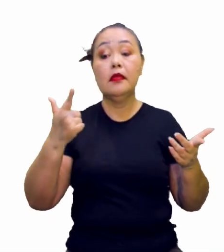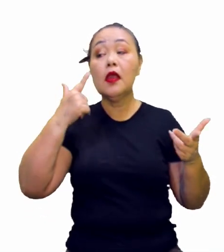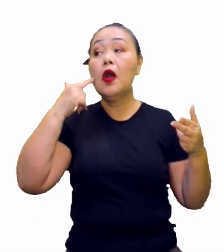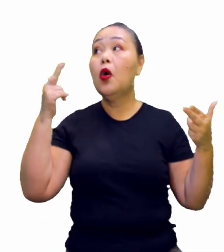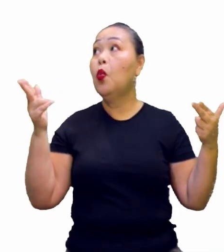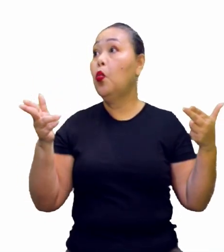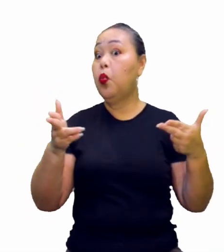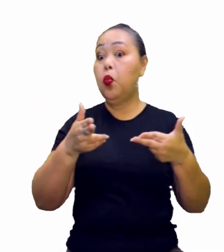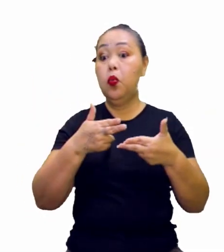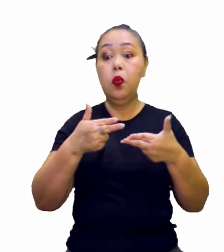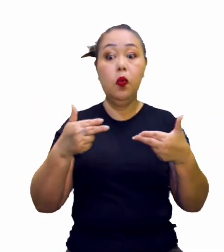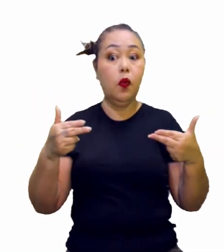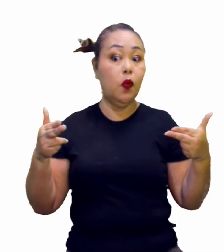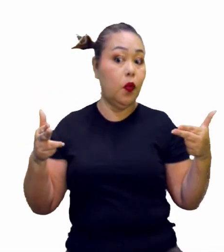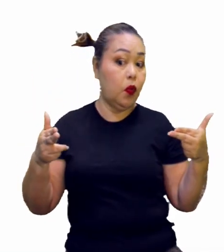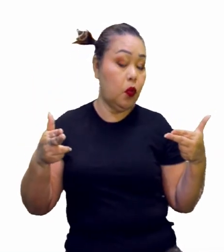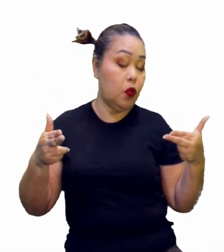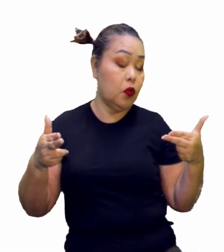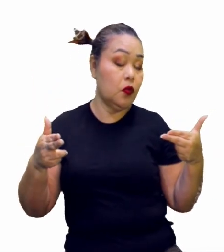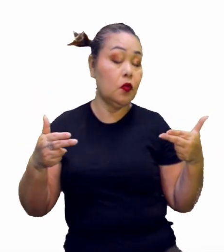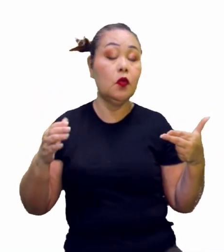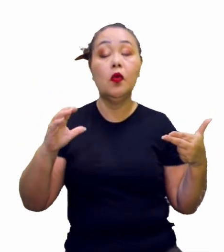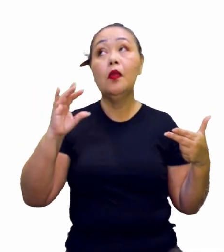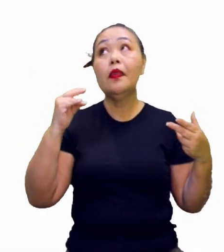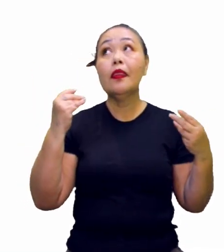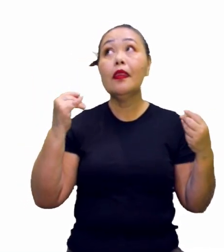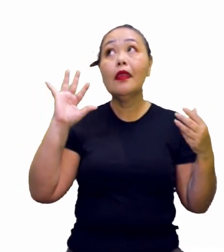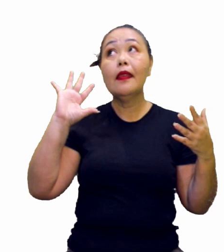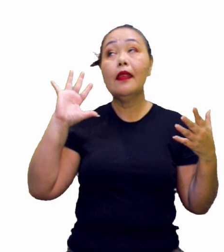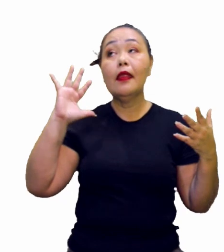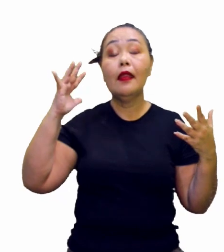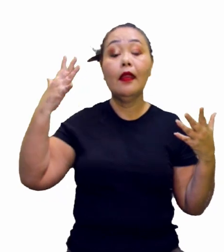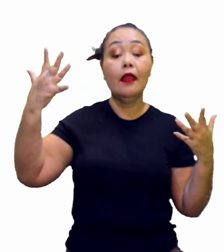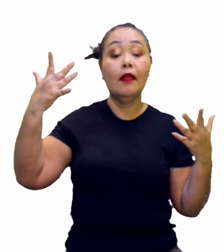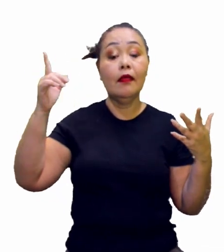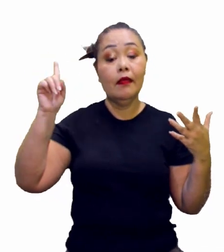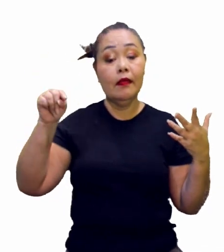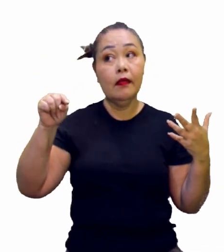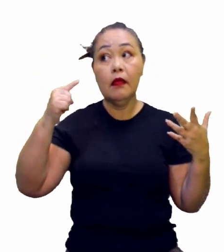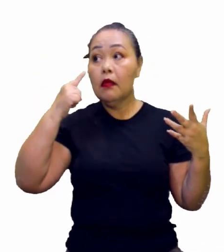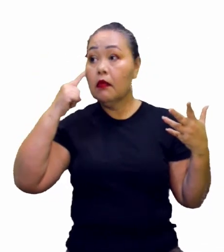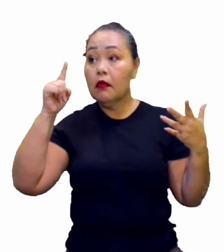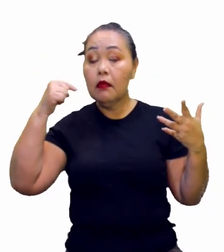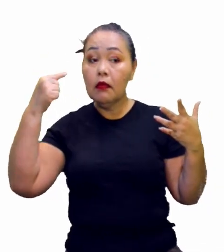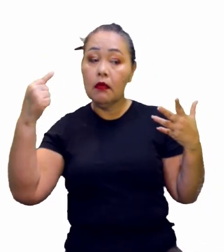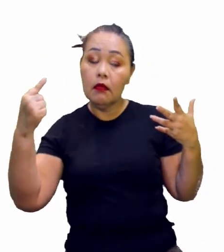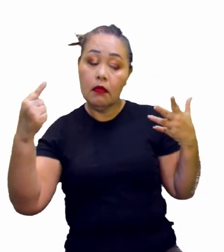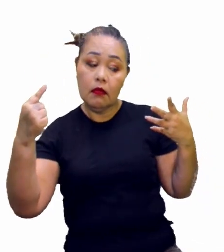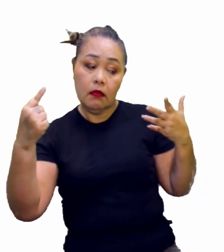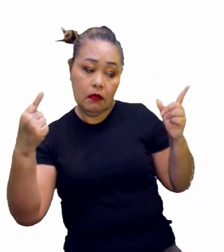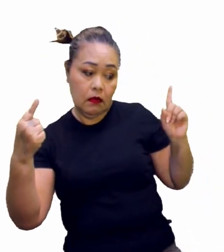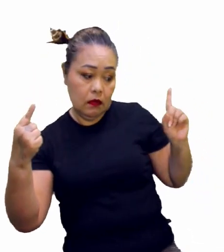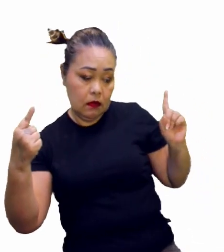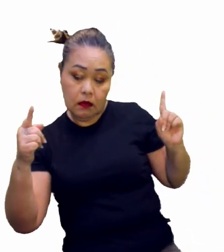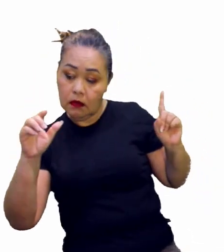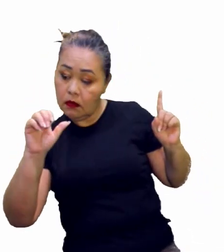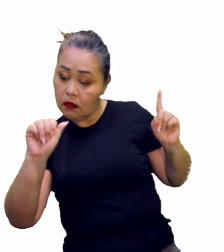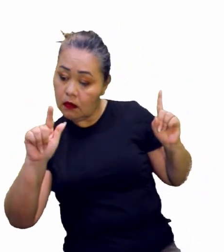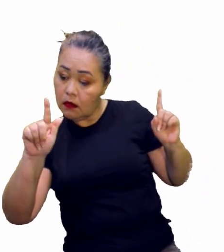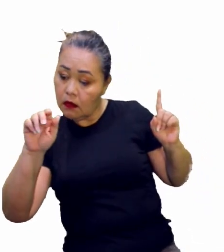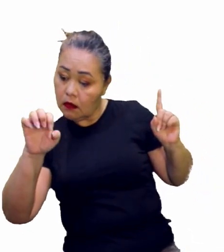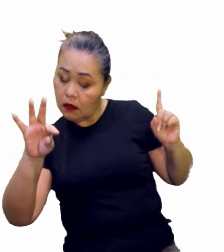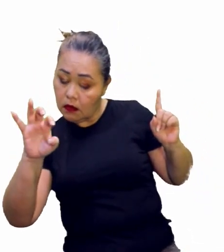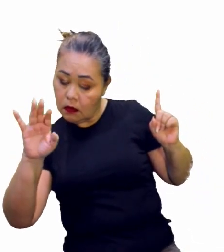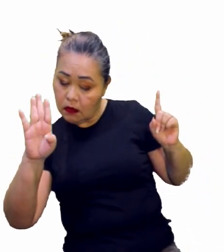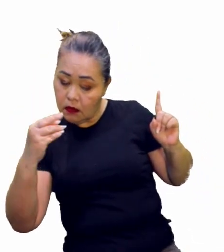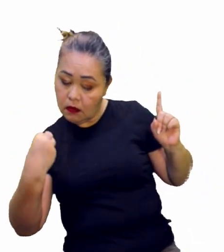ventilado, o clima. E isso atrai agentes, fatores